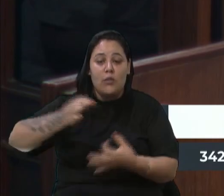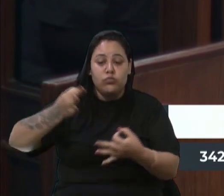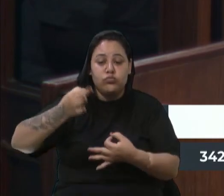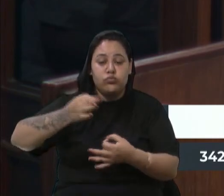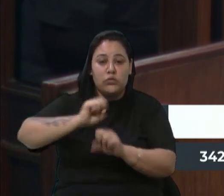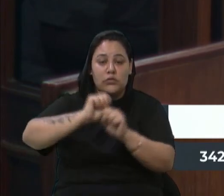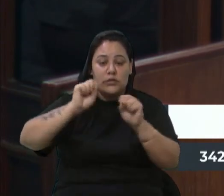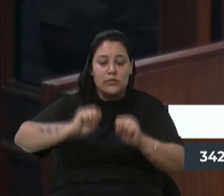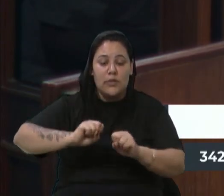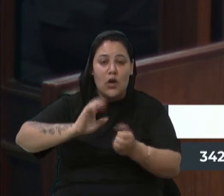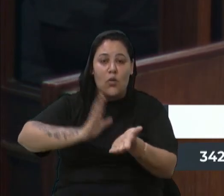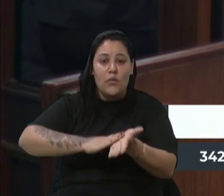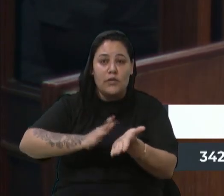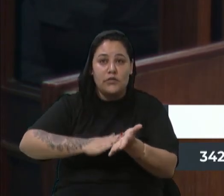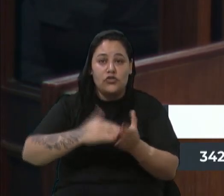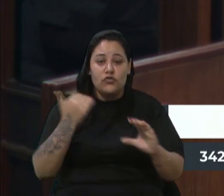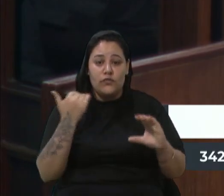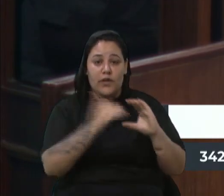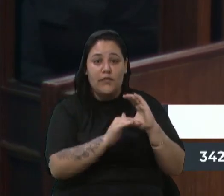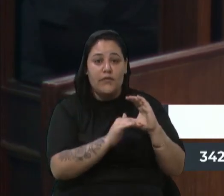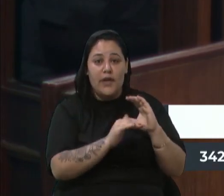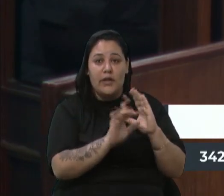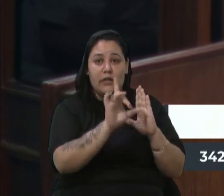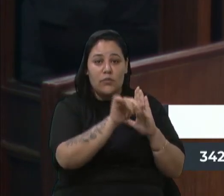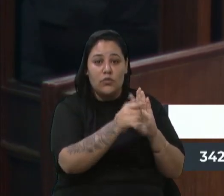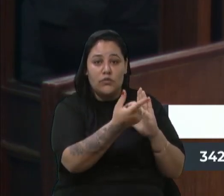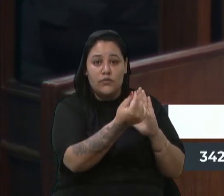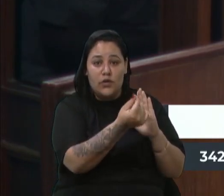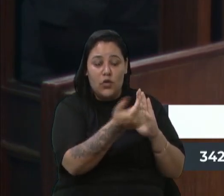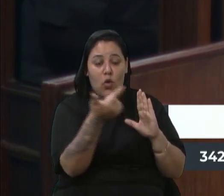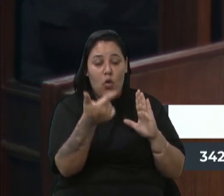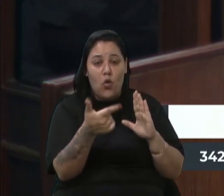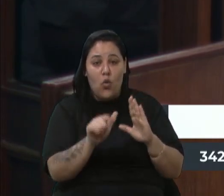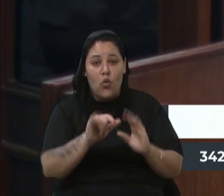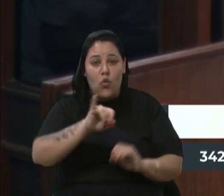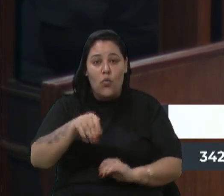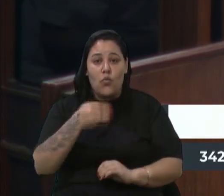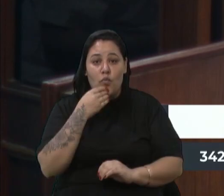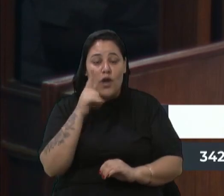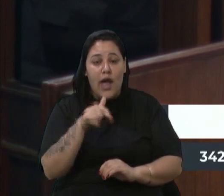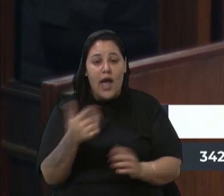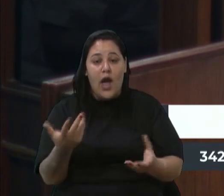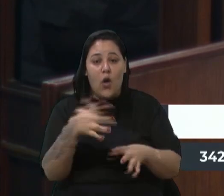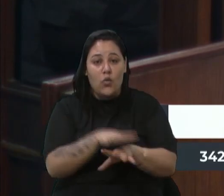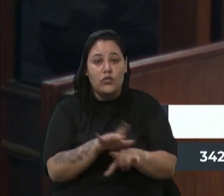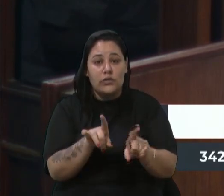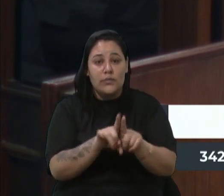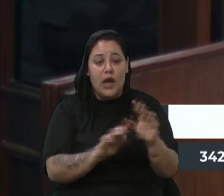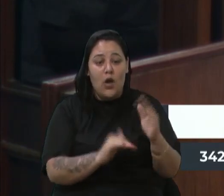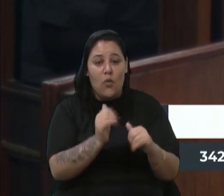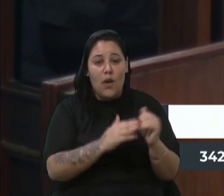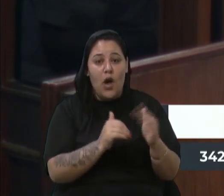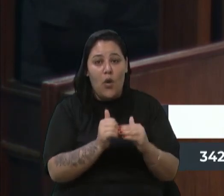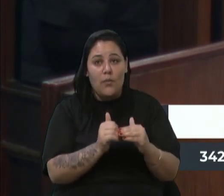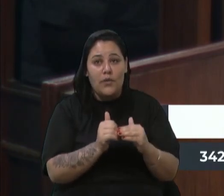será repassado a tarifa posteriormente. Outra possibilidade é a inclusão de alguma obra não